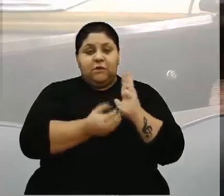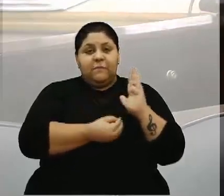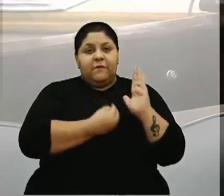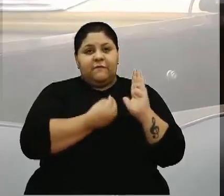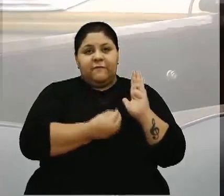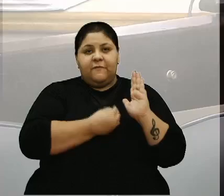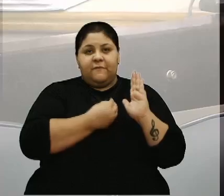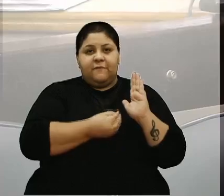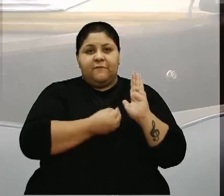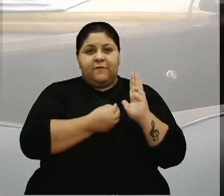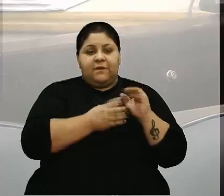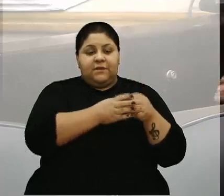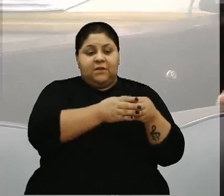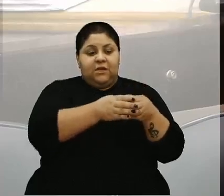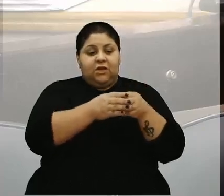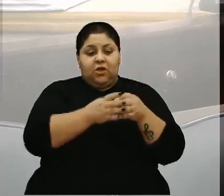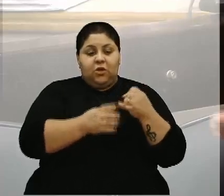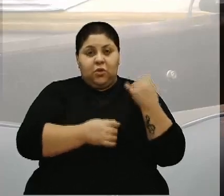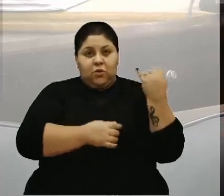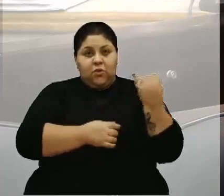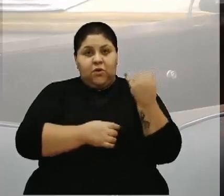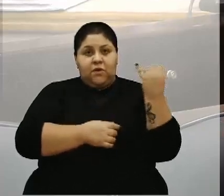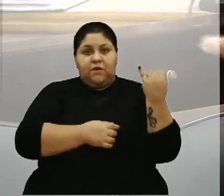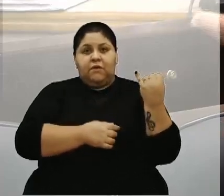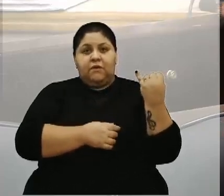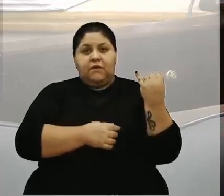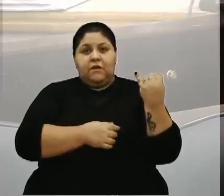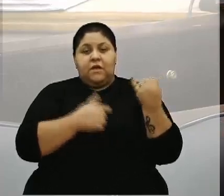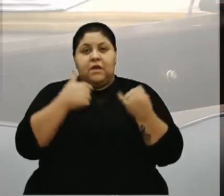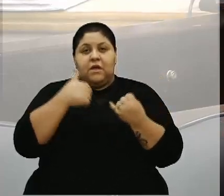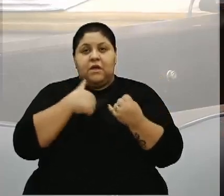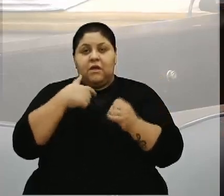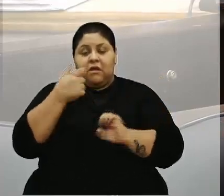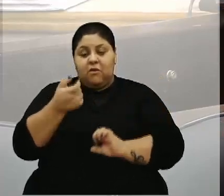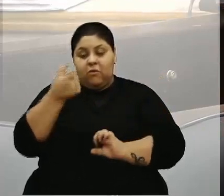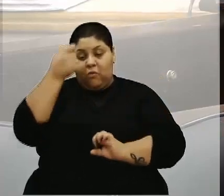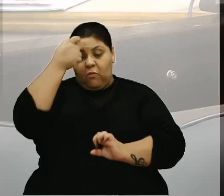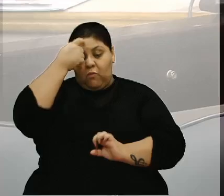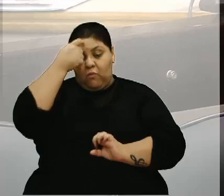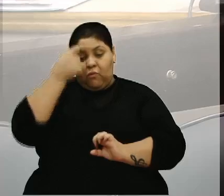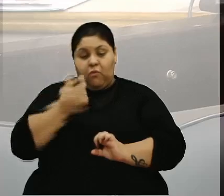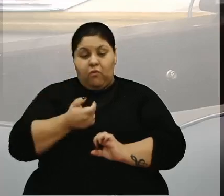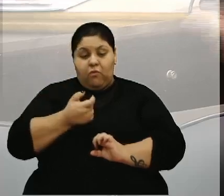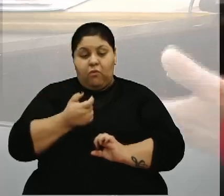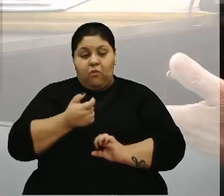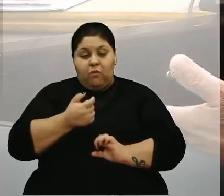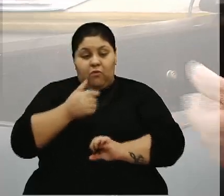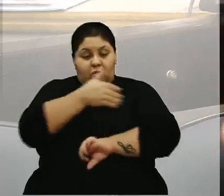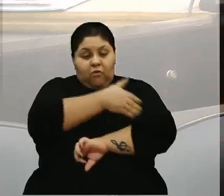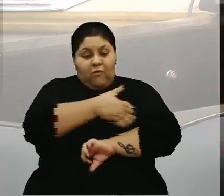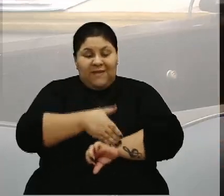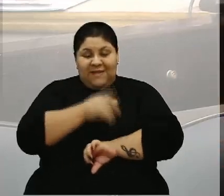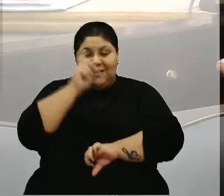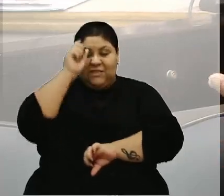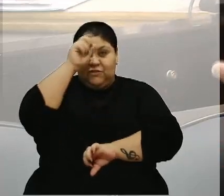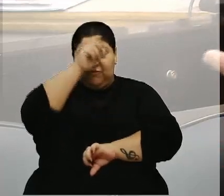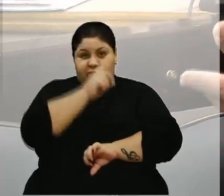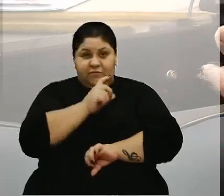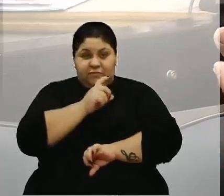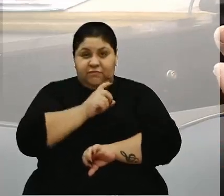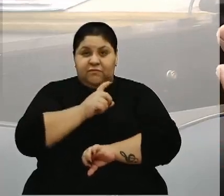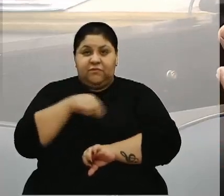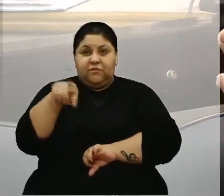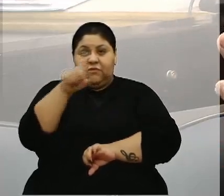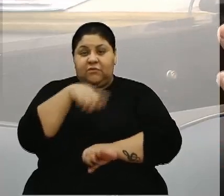tão importante. Novamente, o compreendimento numa estrada precária, que vocês